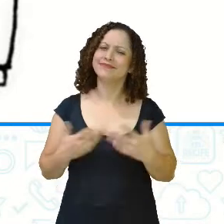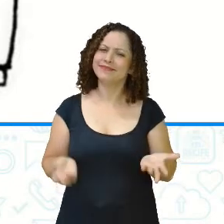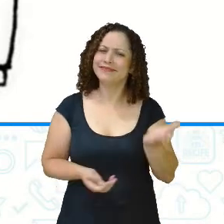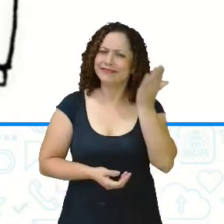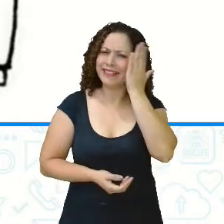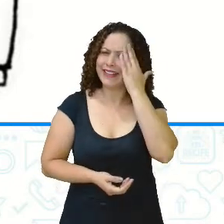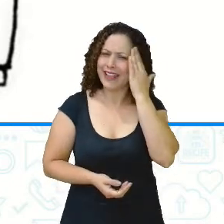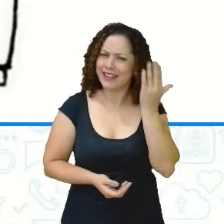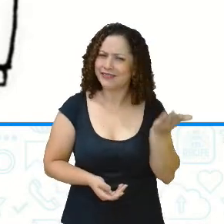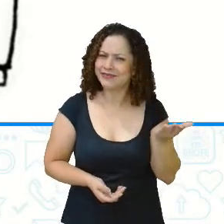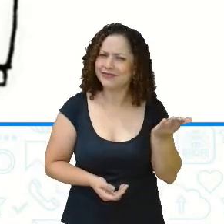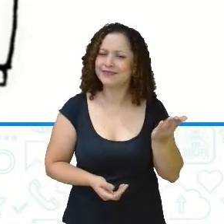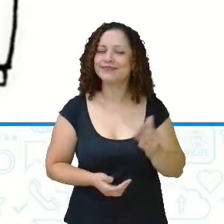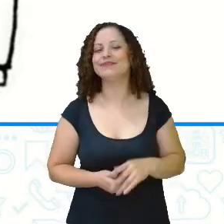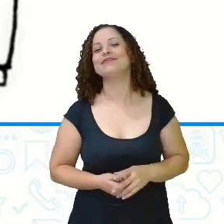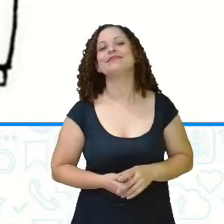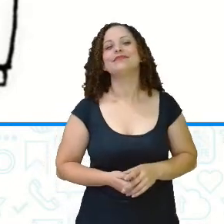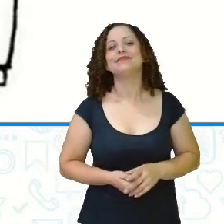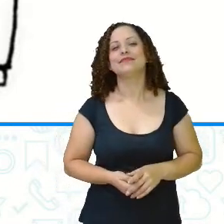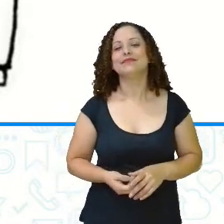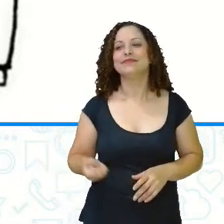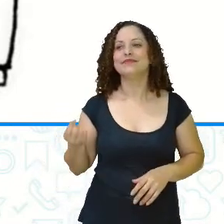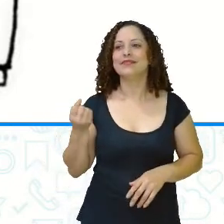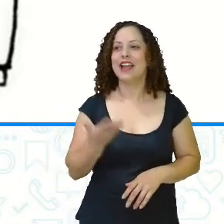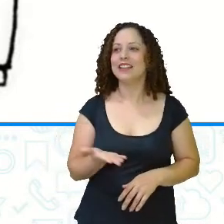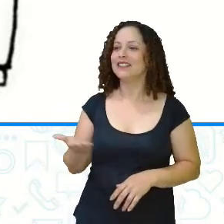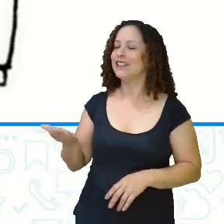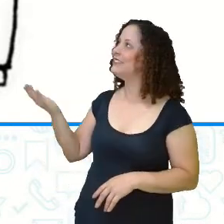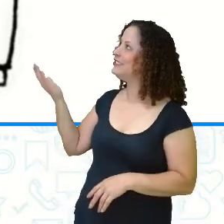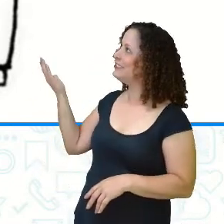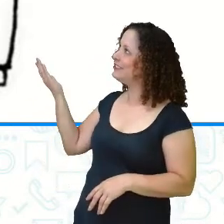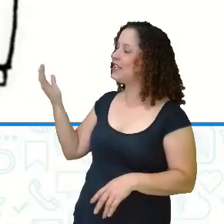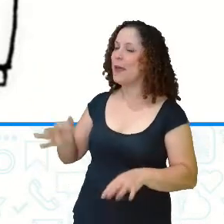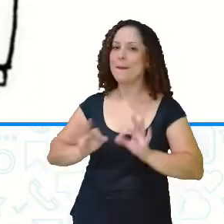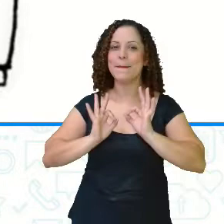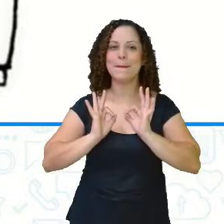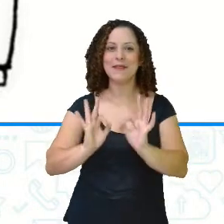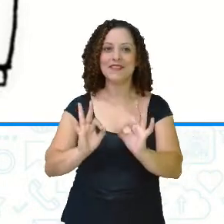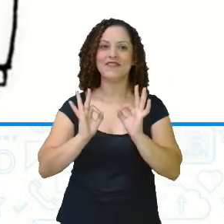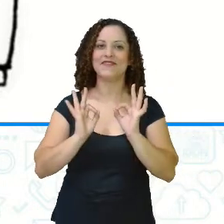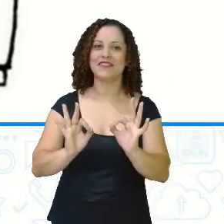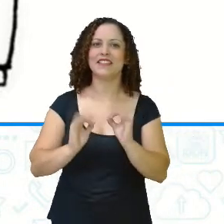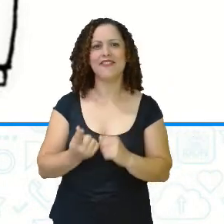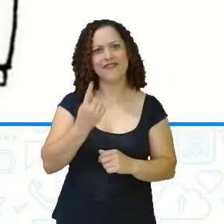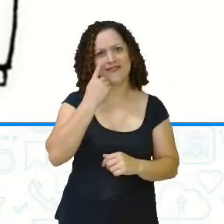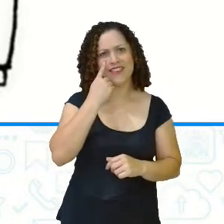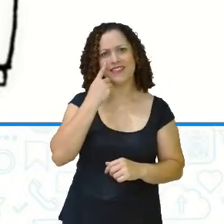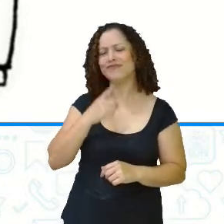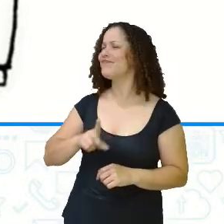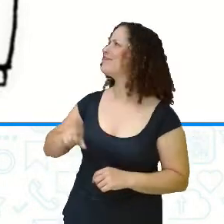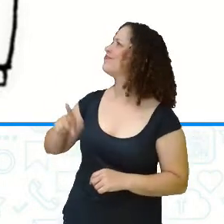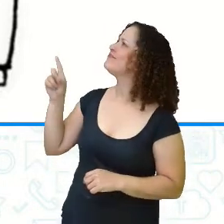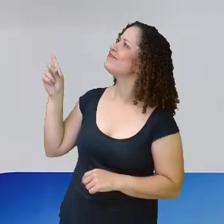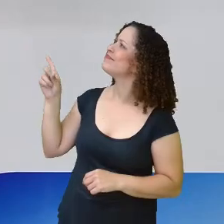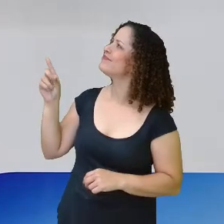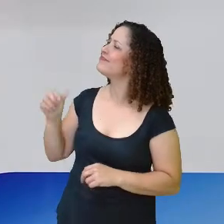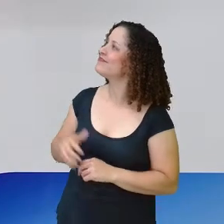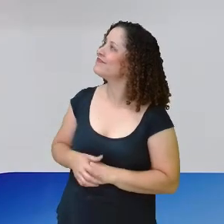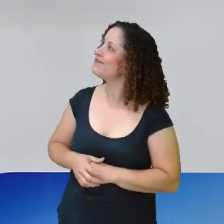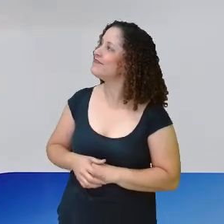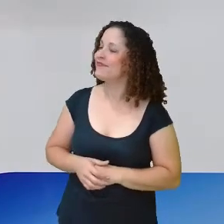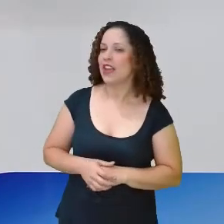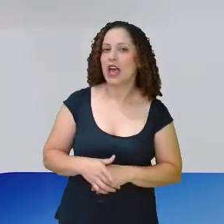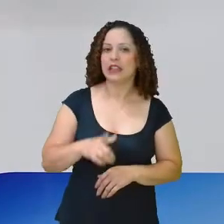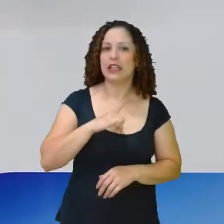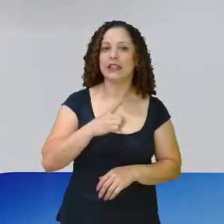Entenderam alguma coisa? Essa charge aqui é perfeita. Olha só e observa. Aqui eu tenho